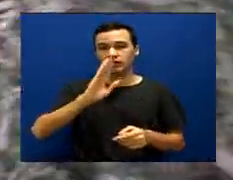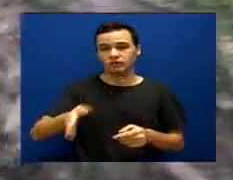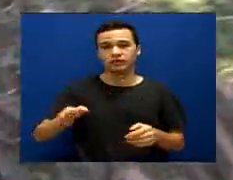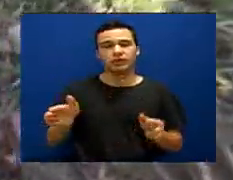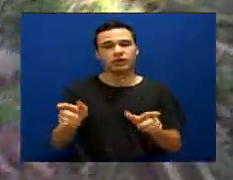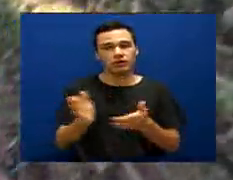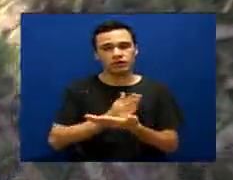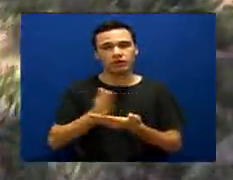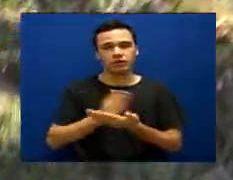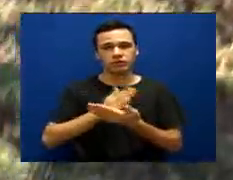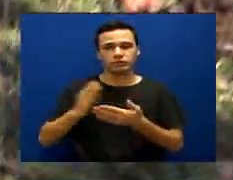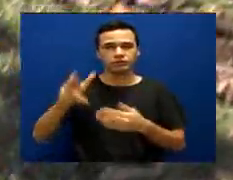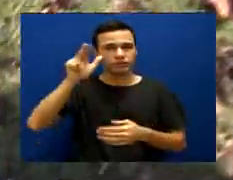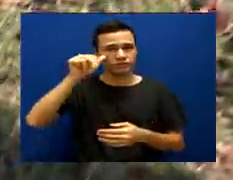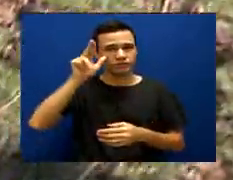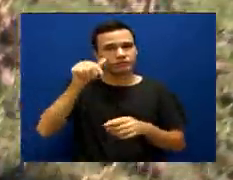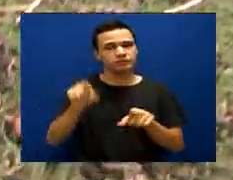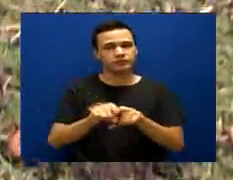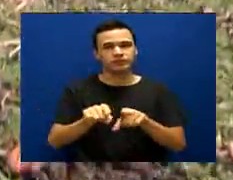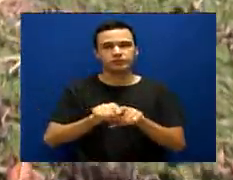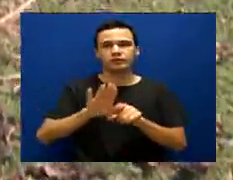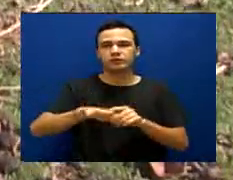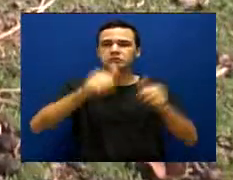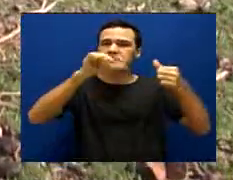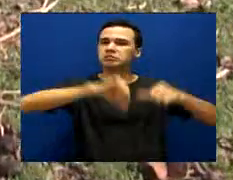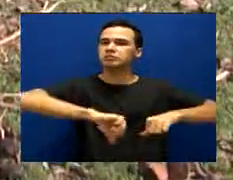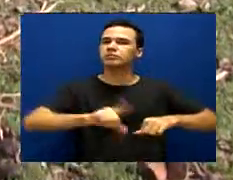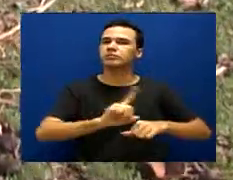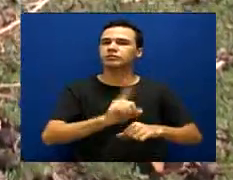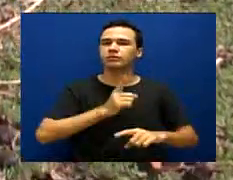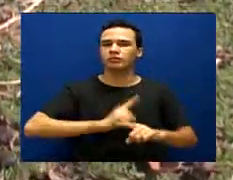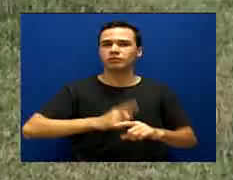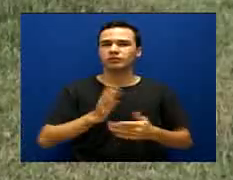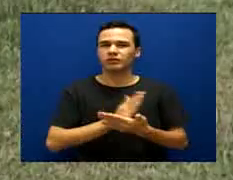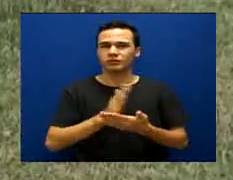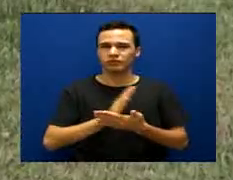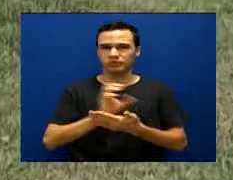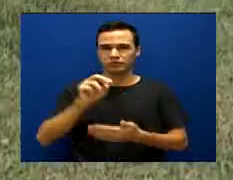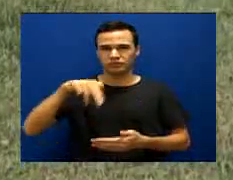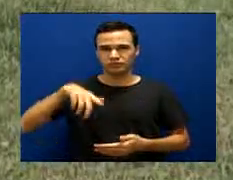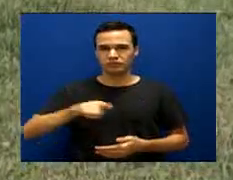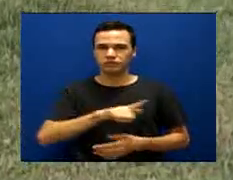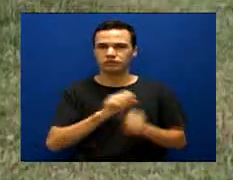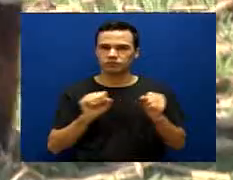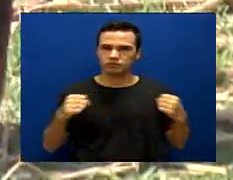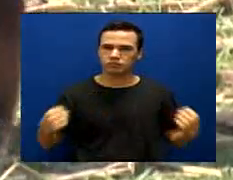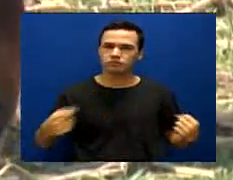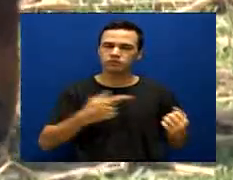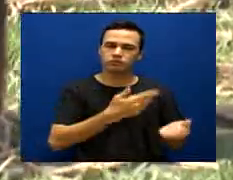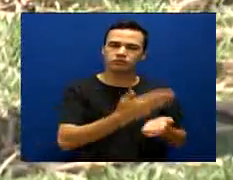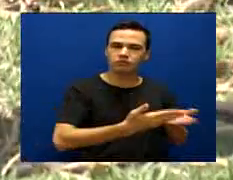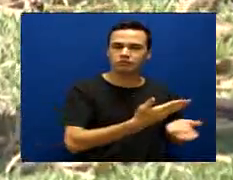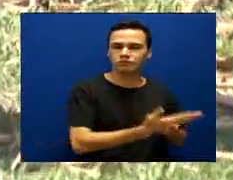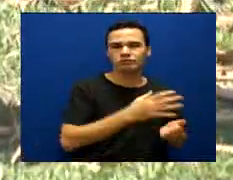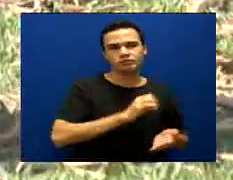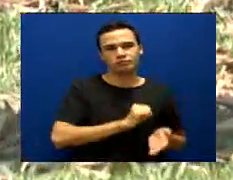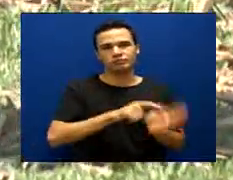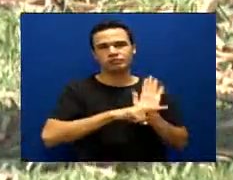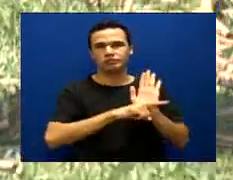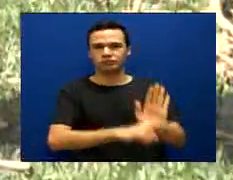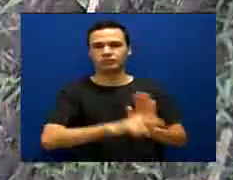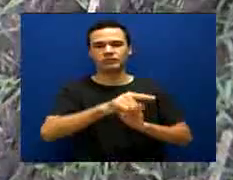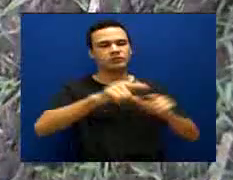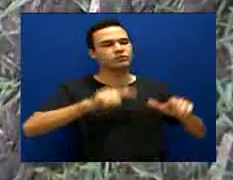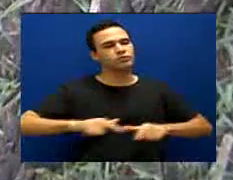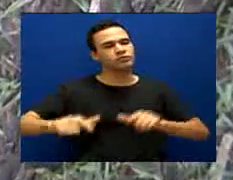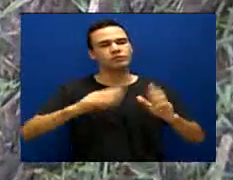cavalos. O quadro só não é mais grave graças ao esforço de ONGs que acolhem, tratam e tentam encontrar um lar